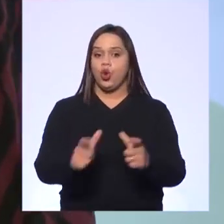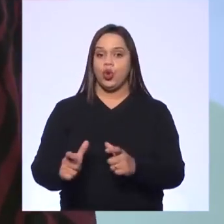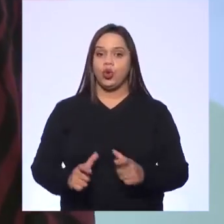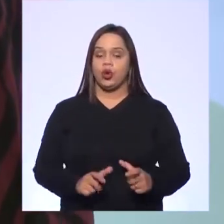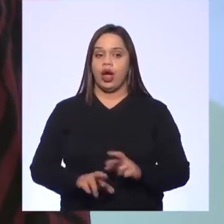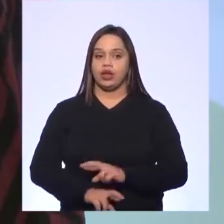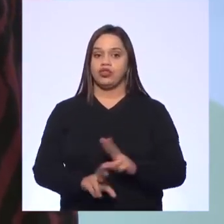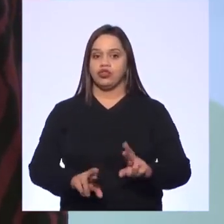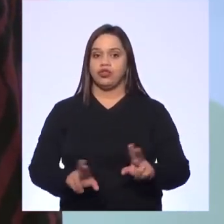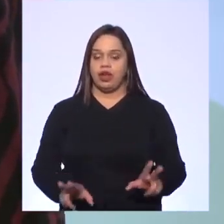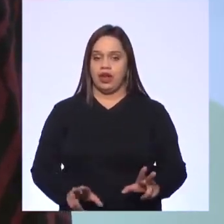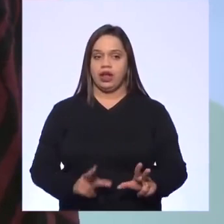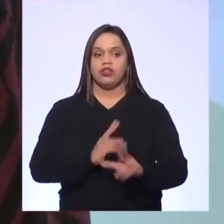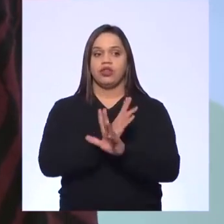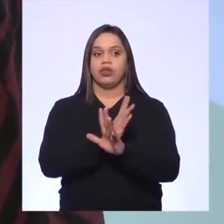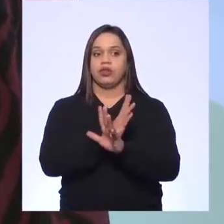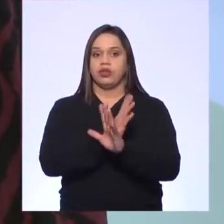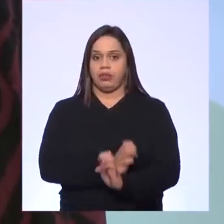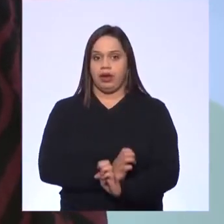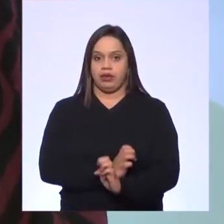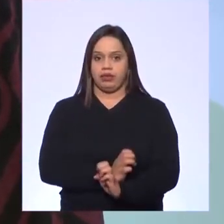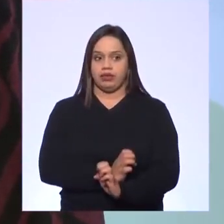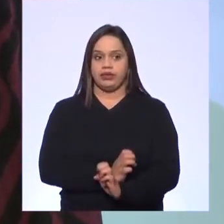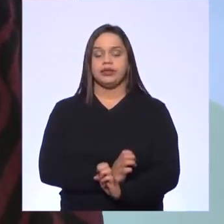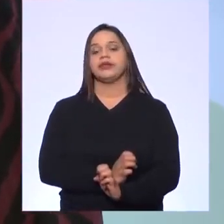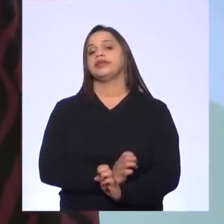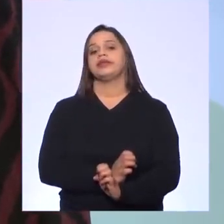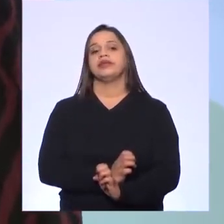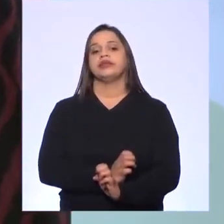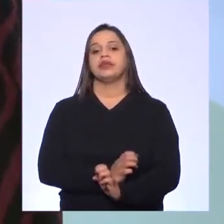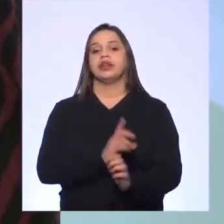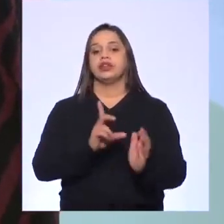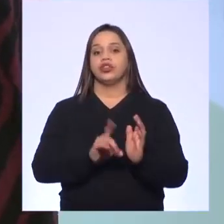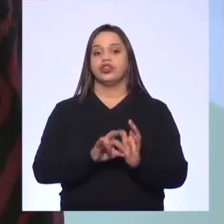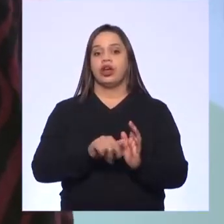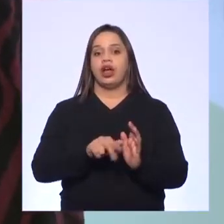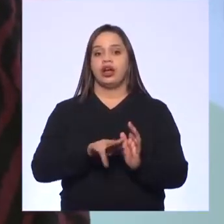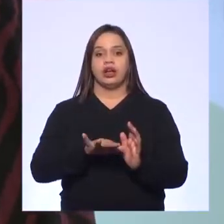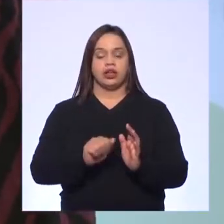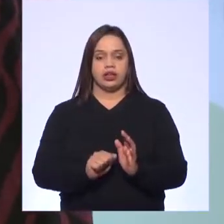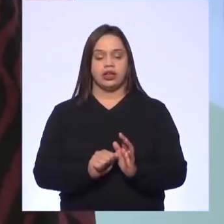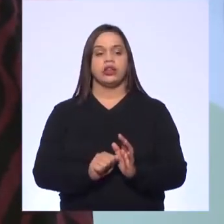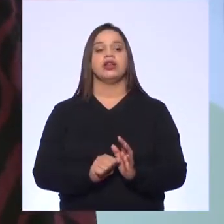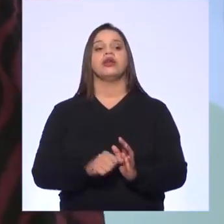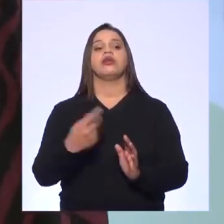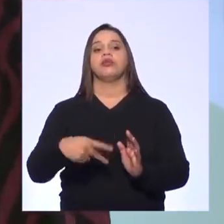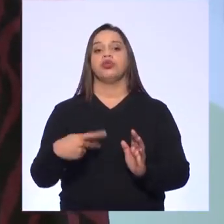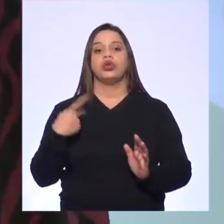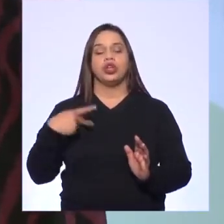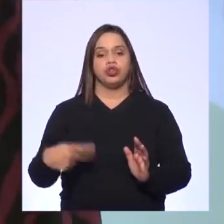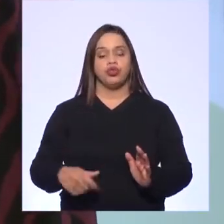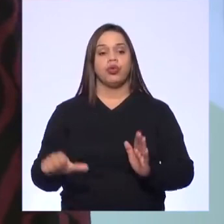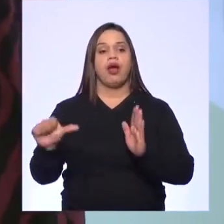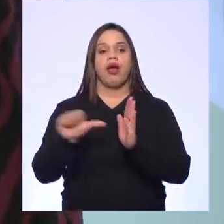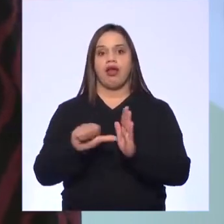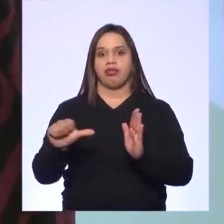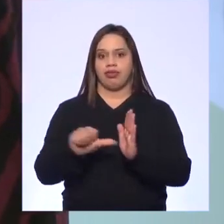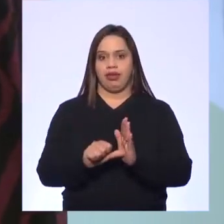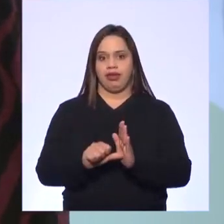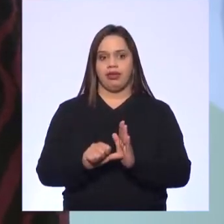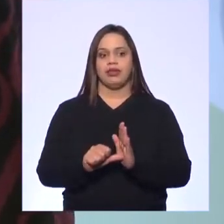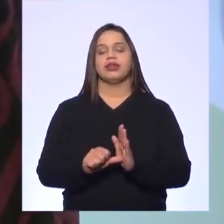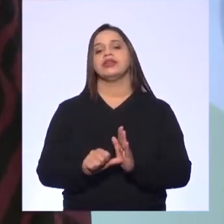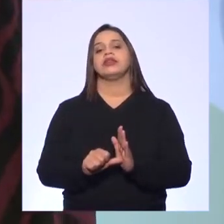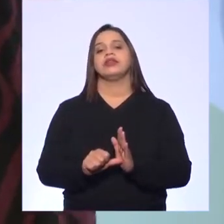diferentes, com sistemas políticos diferentes, lugares diferentes, com sistemas políticos diferentes,